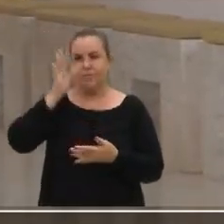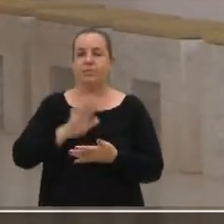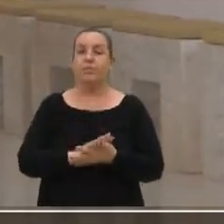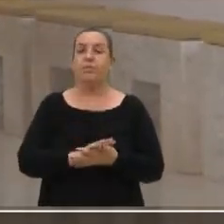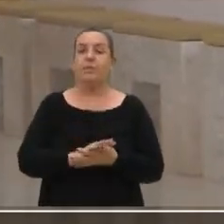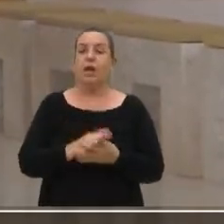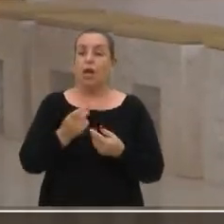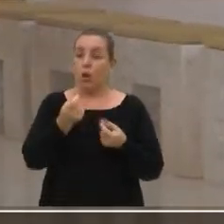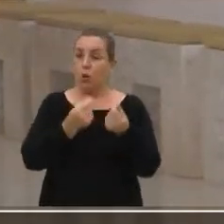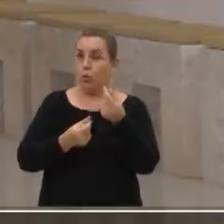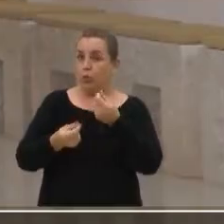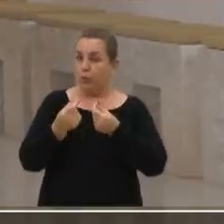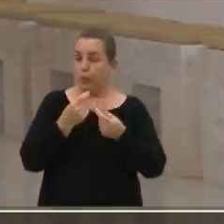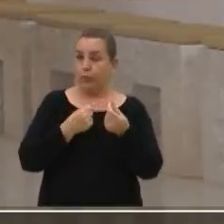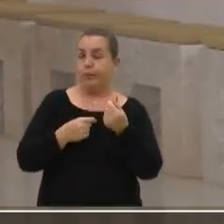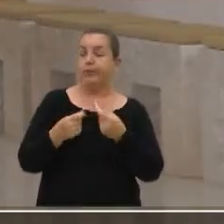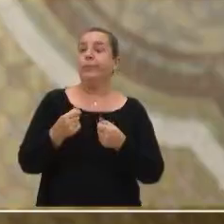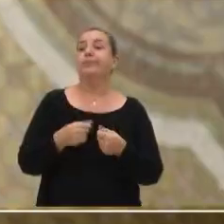econômicos,